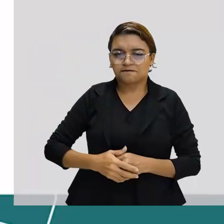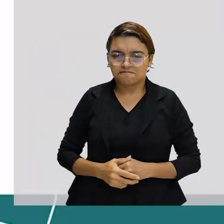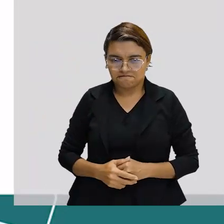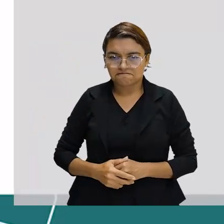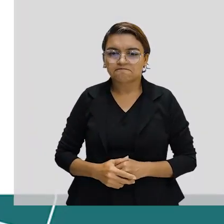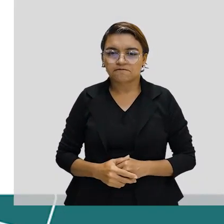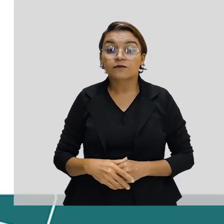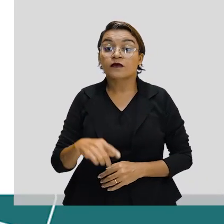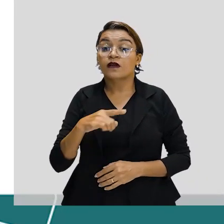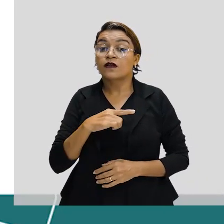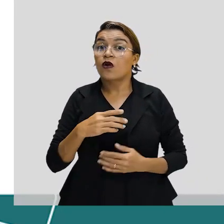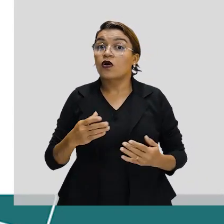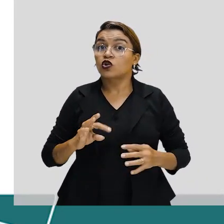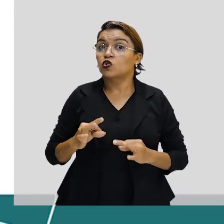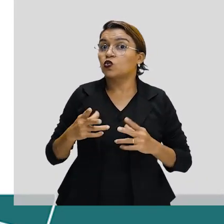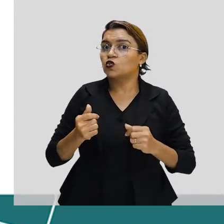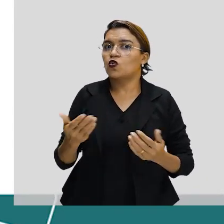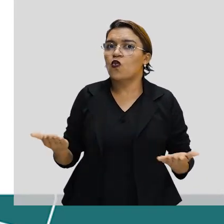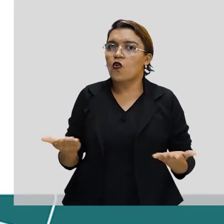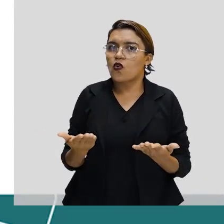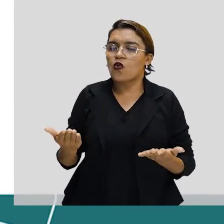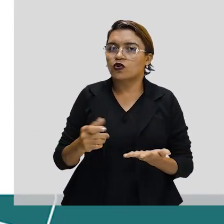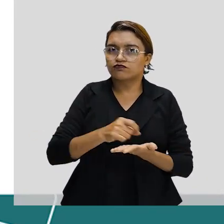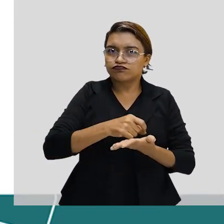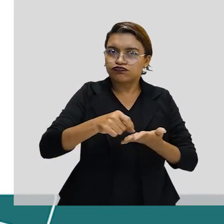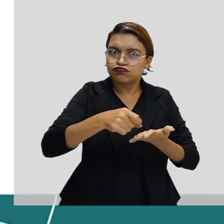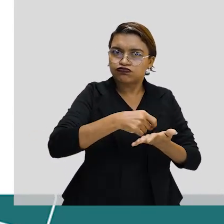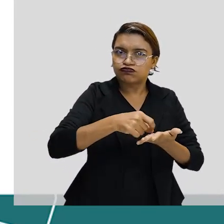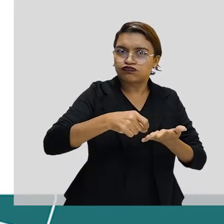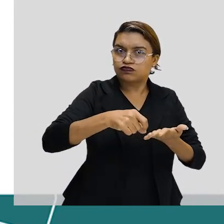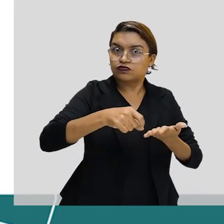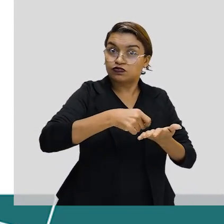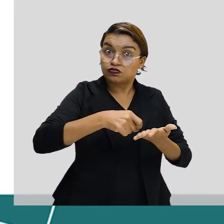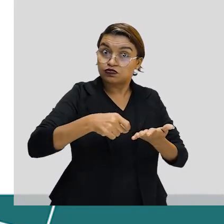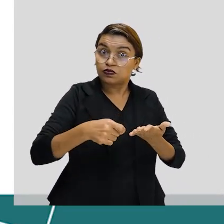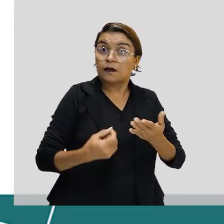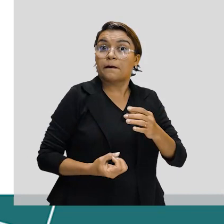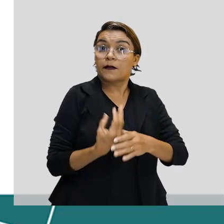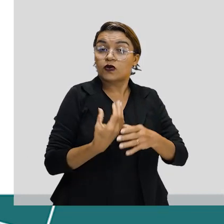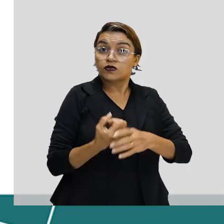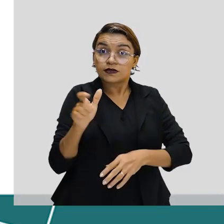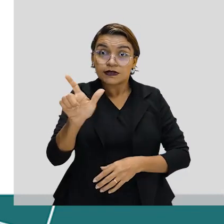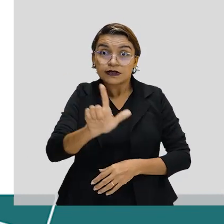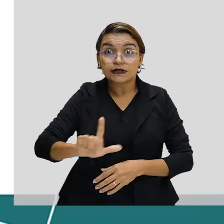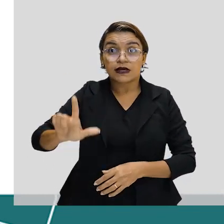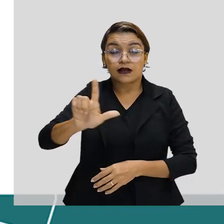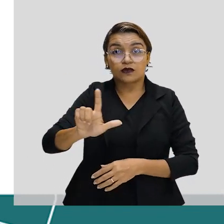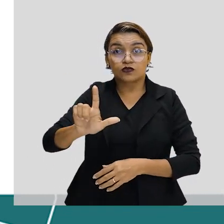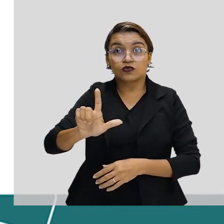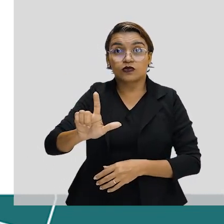tá? Tudo que hoje é produzido no campo da literatura, hoje, 2022,